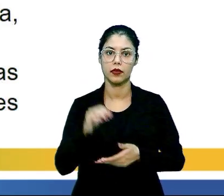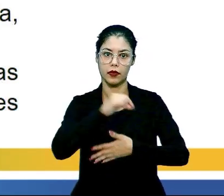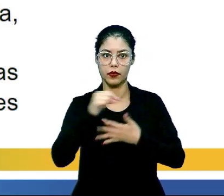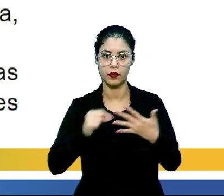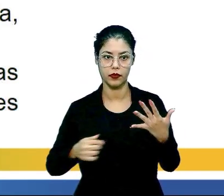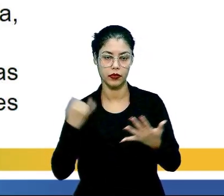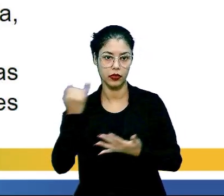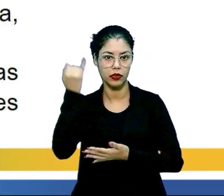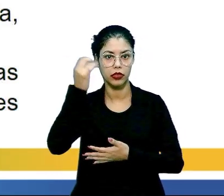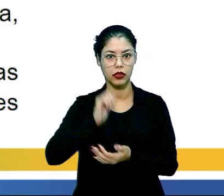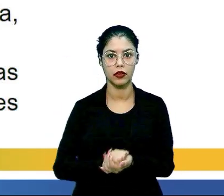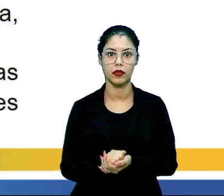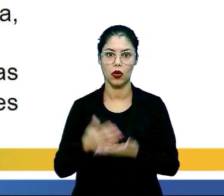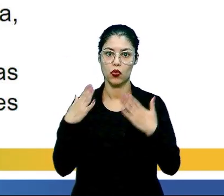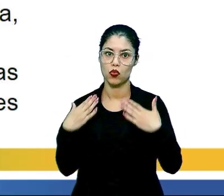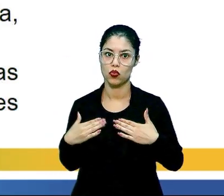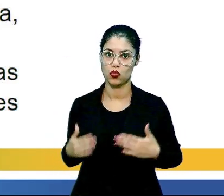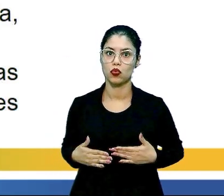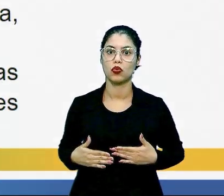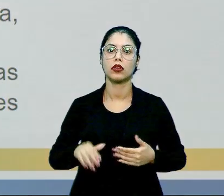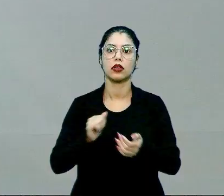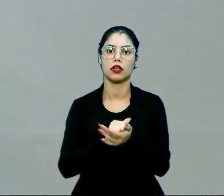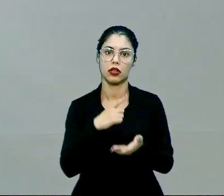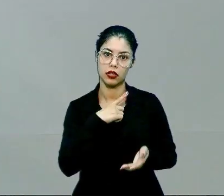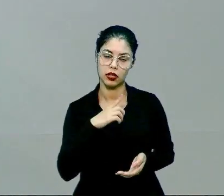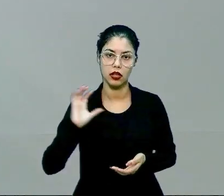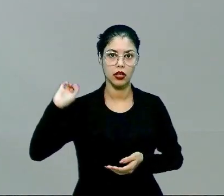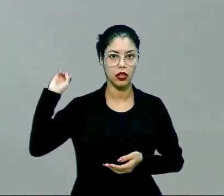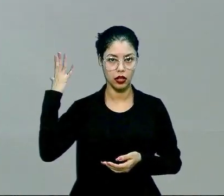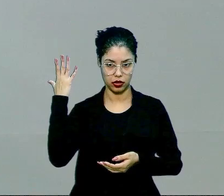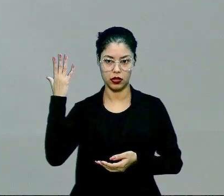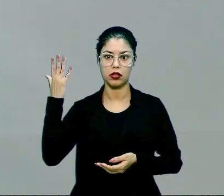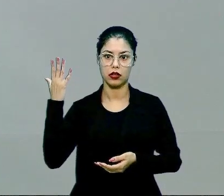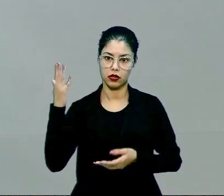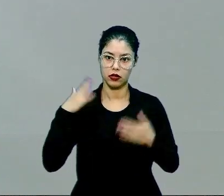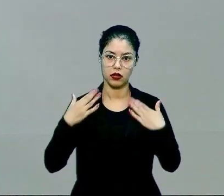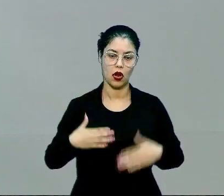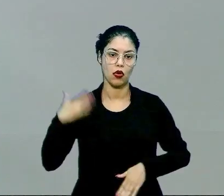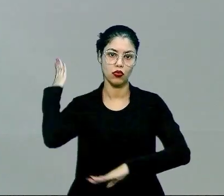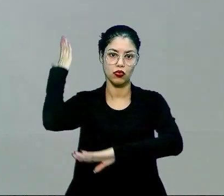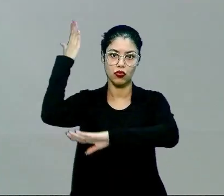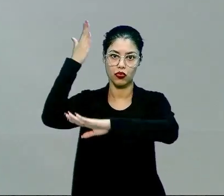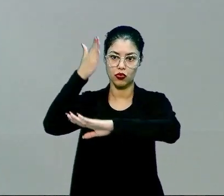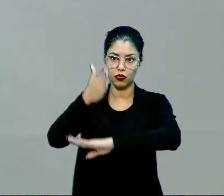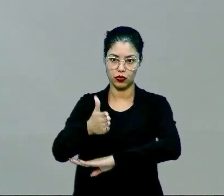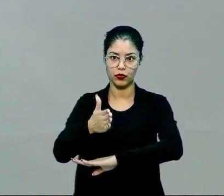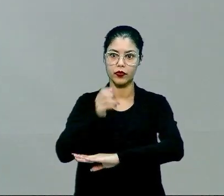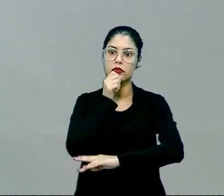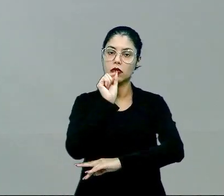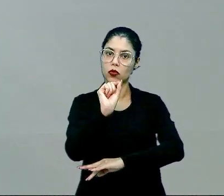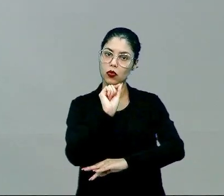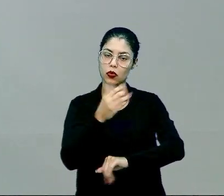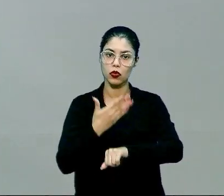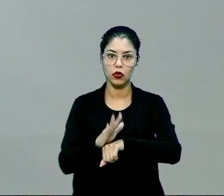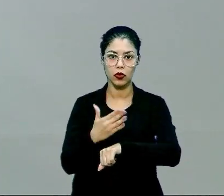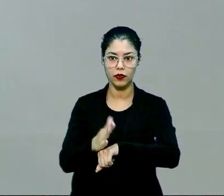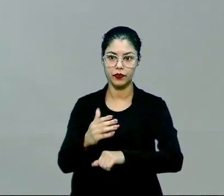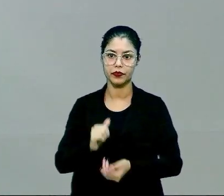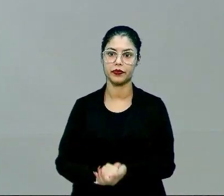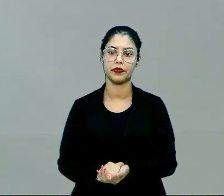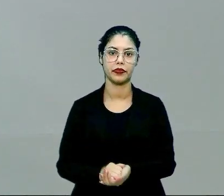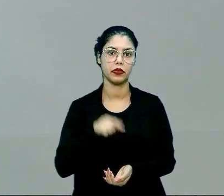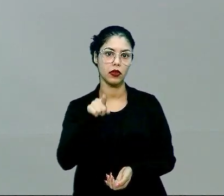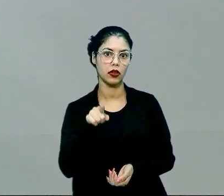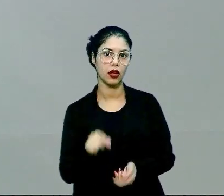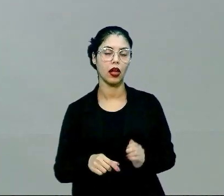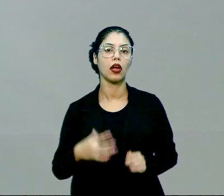elementos essenciais é a aptidão física, entenda a capacidade física, é feito esse direcionamento sobre o que seria a prática da aptidão, que é